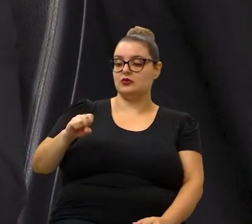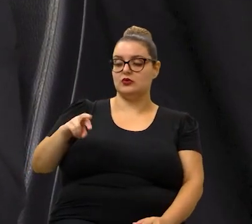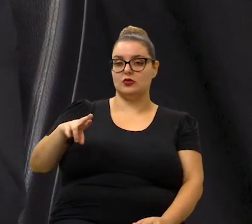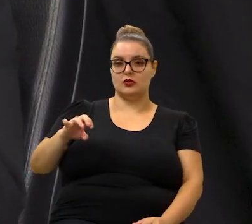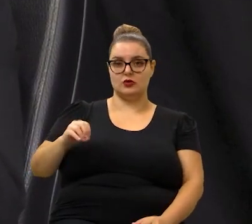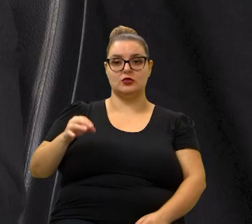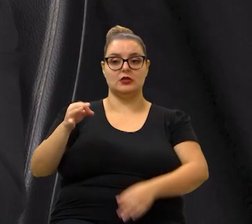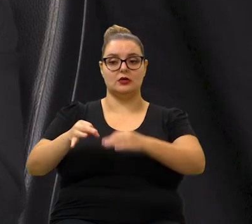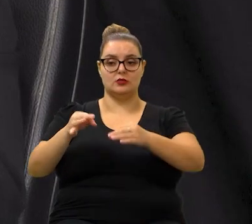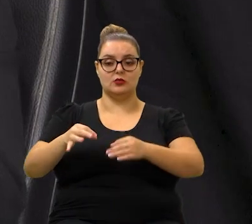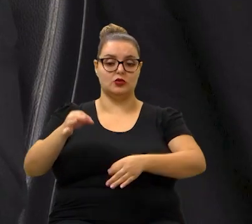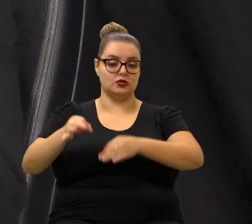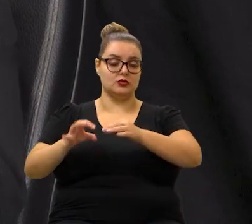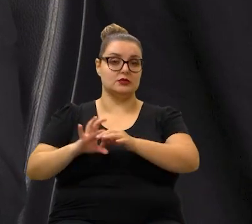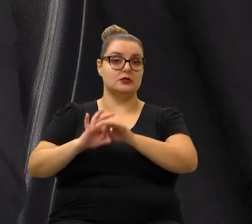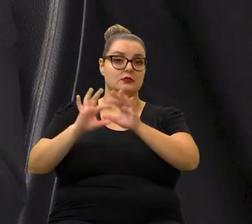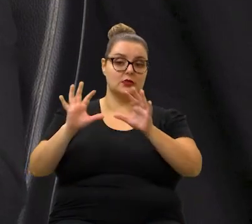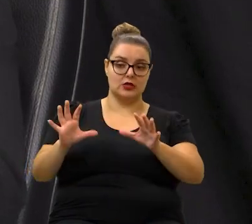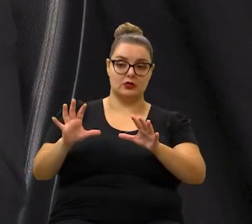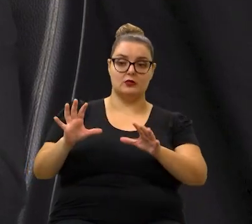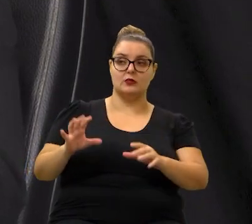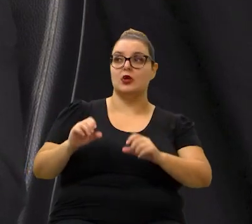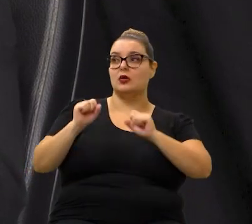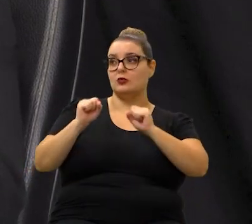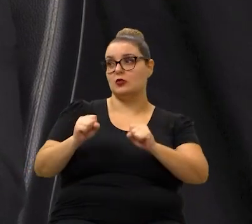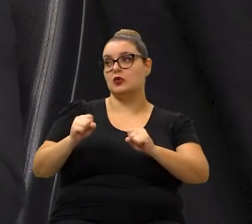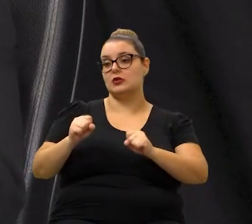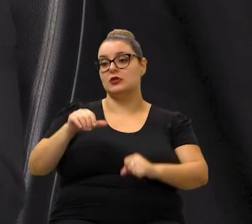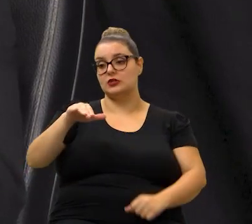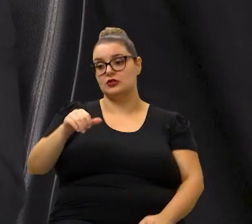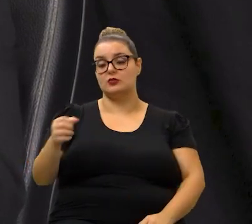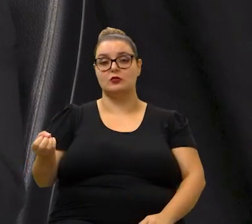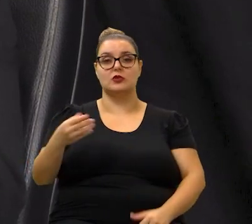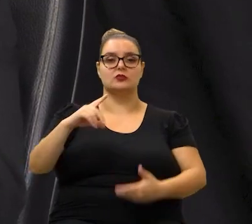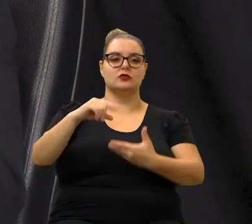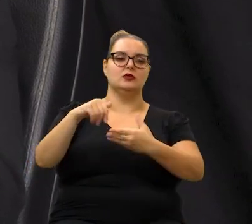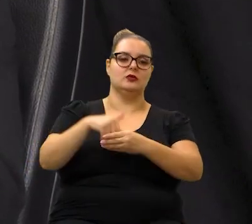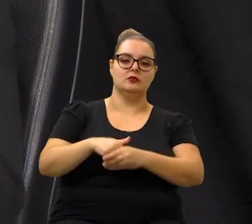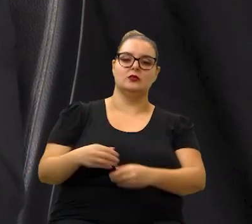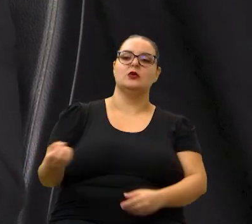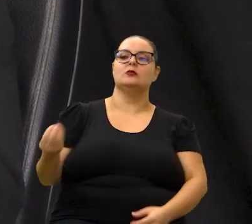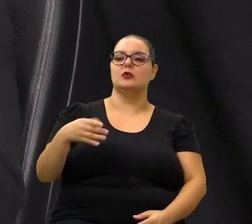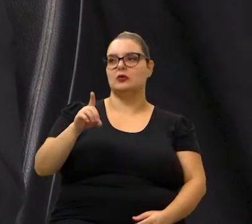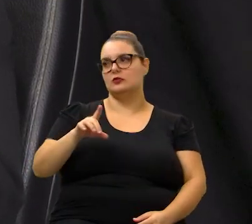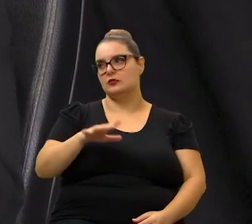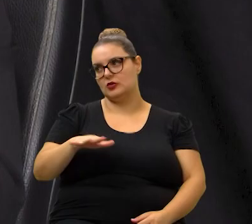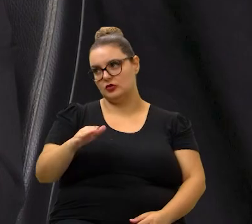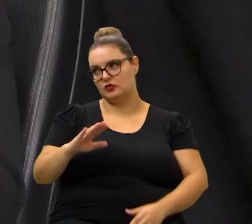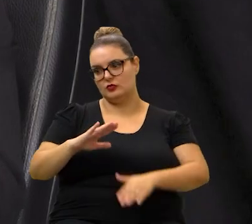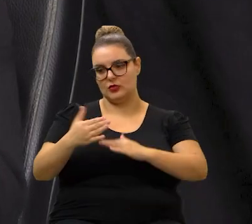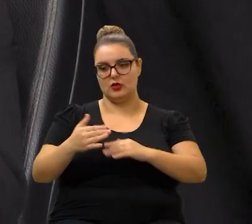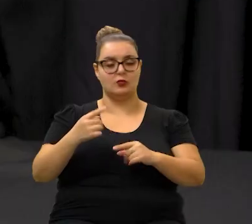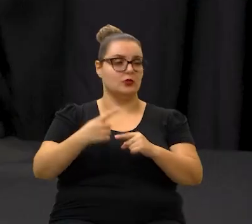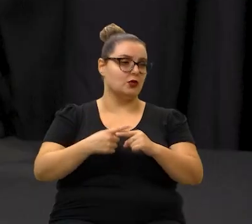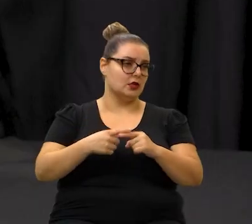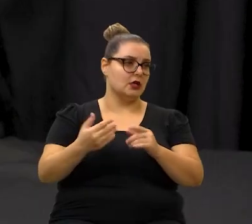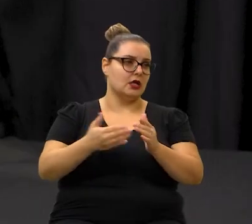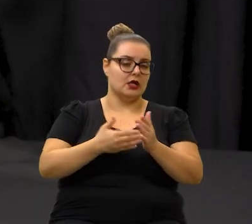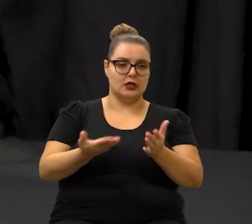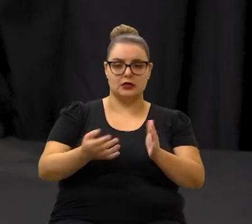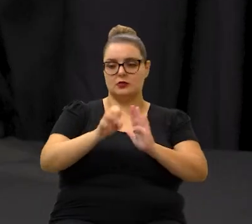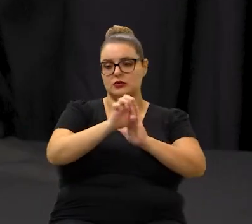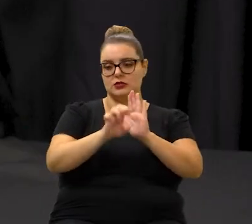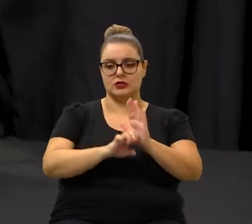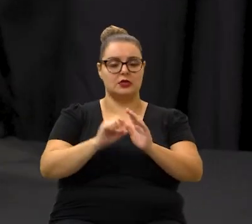pro juiz liberar para que então eu pudesse chamar uma nova eleição para ter uma nova diretoria no bairro Porque até então pelo